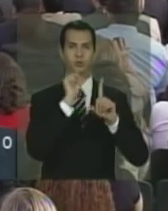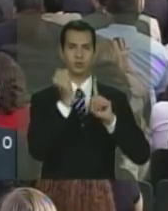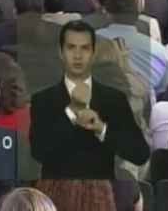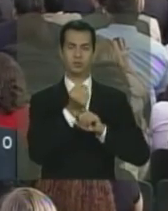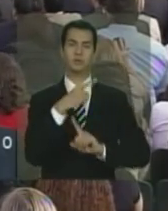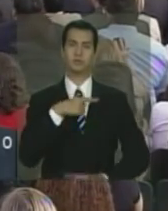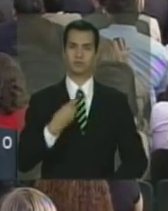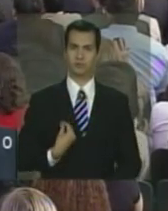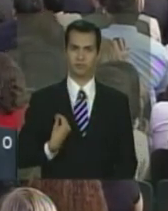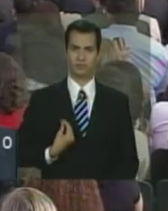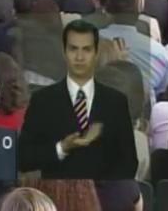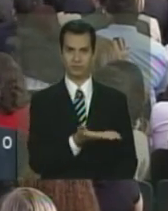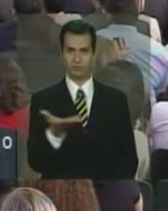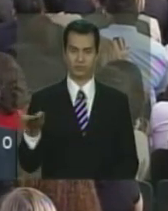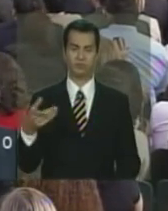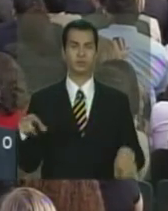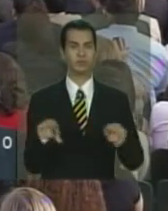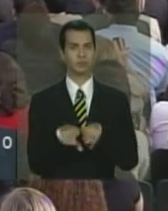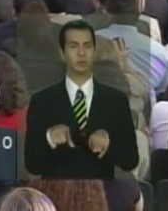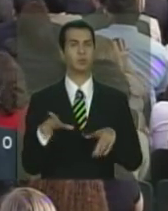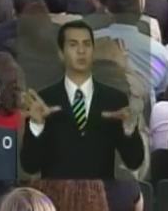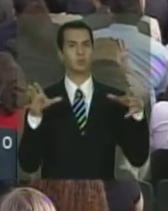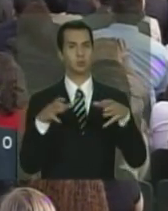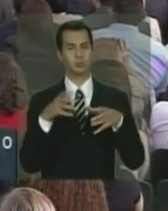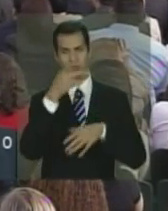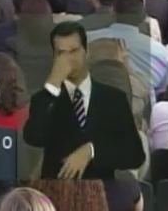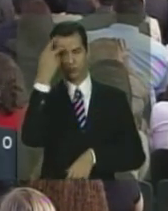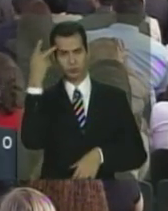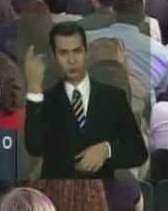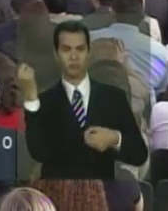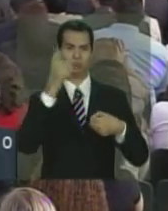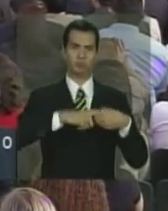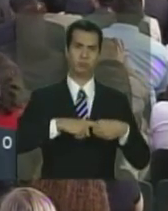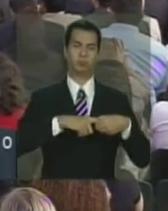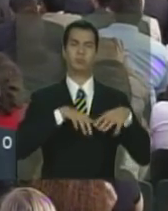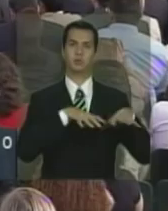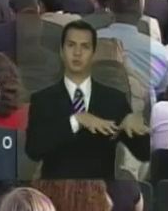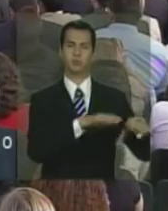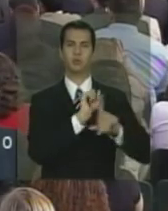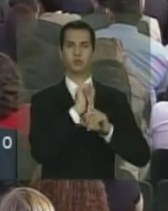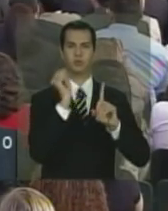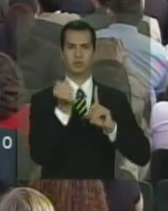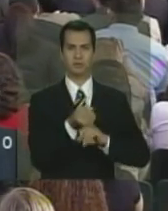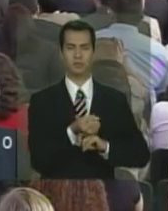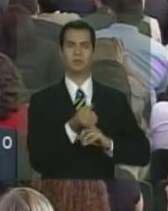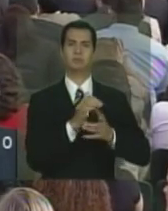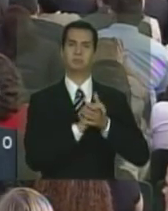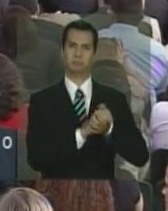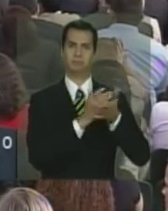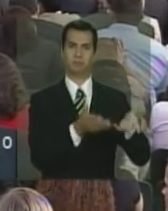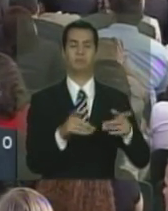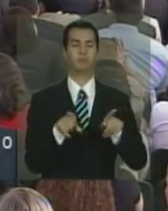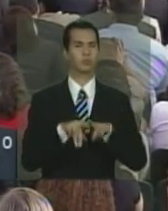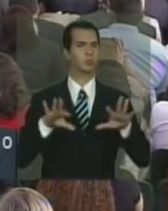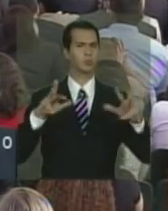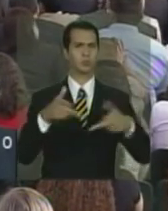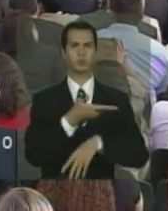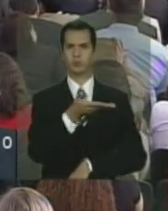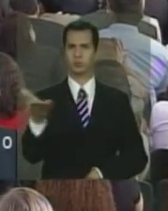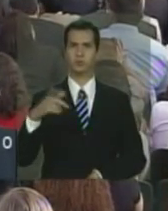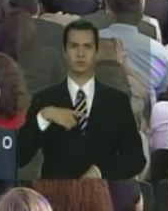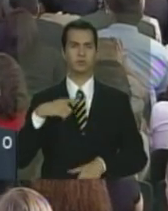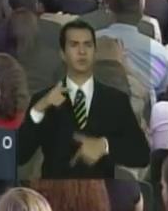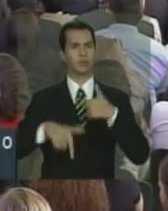presentes, militantes dos movimentos sociais, enfim, todos aqueles que, de uma forma muito expressiva,